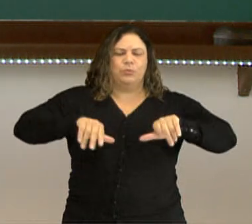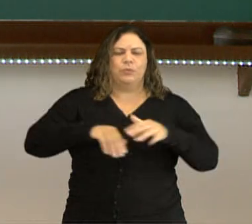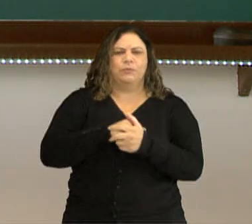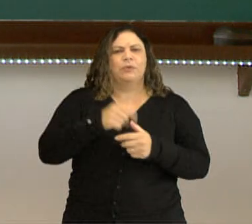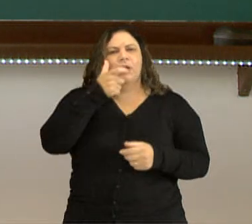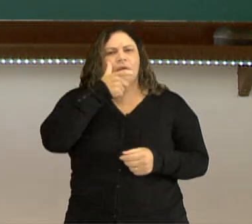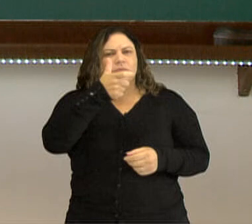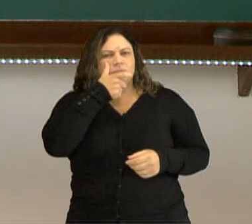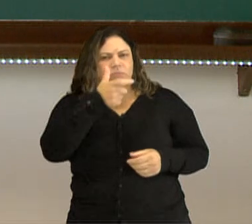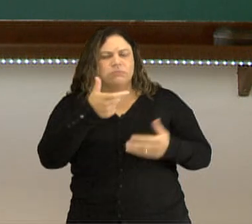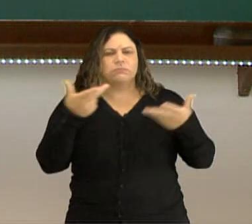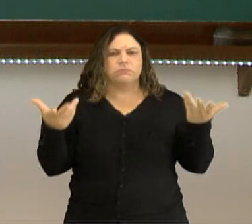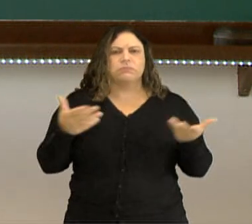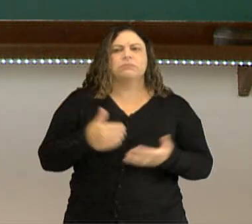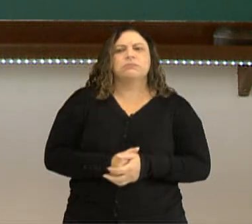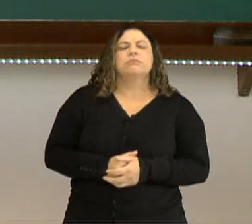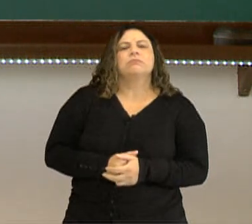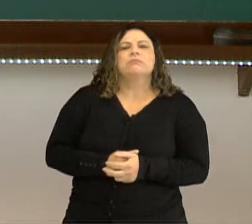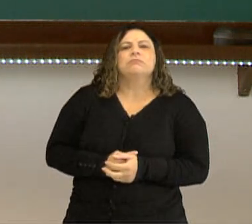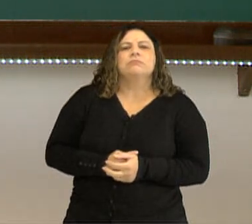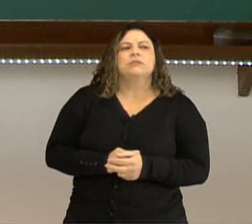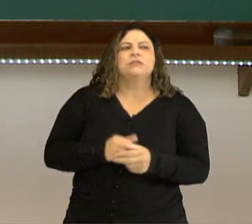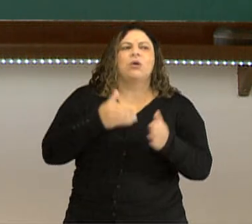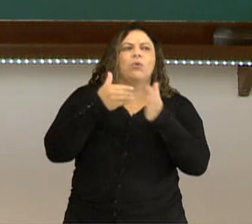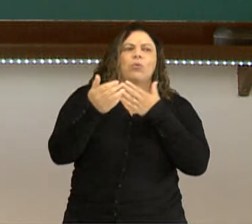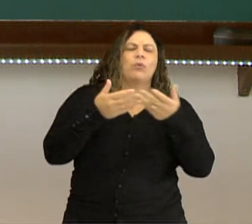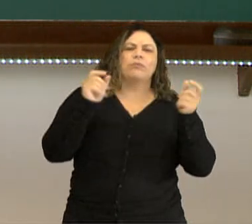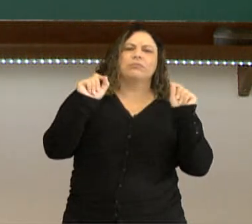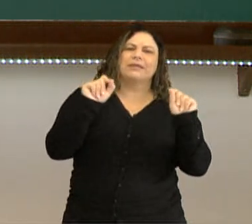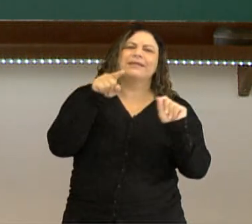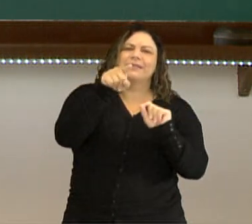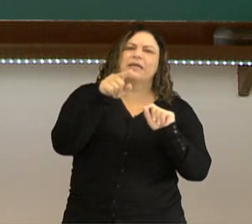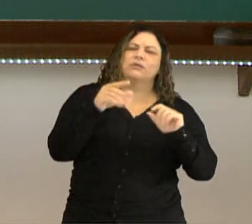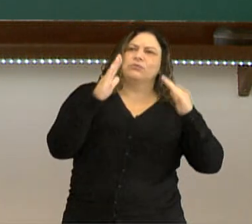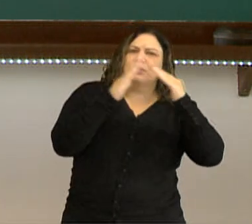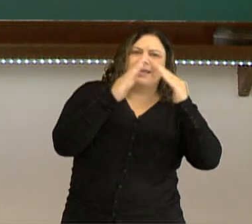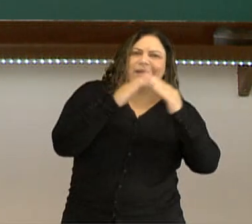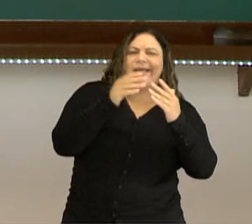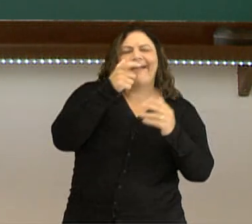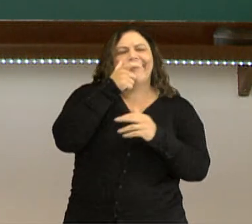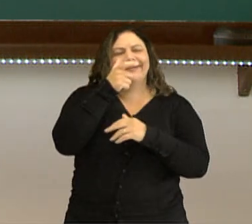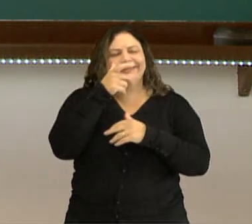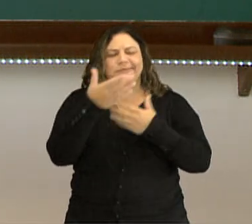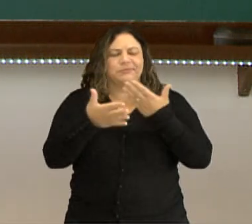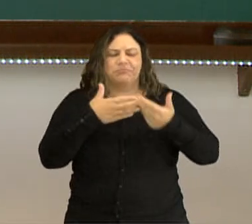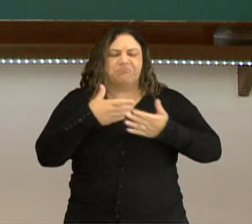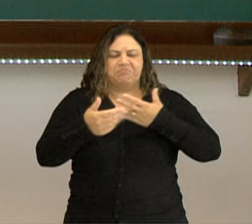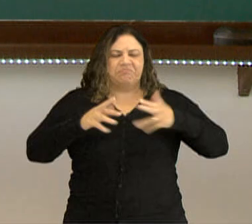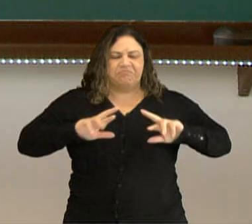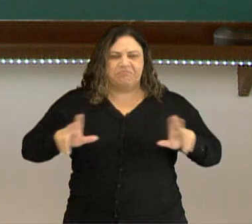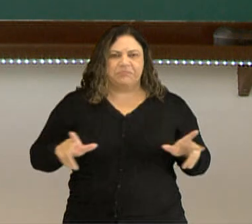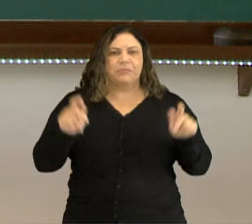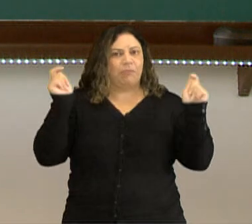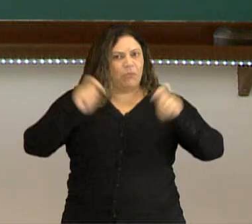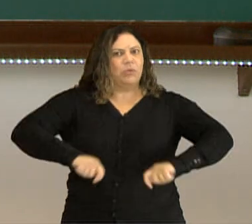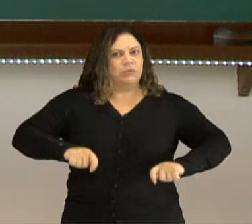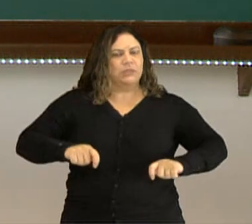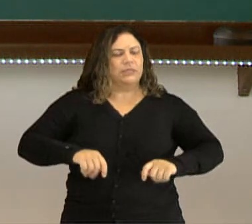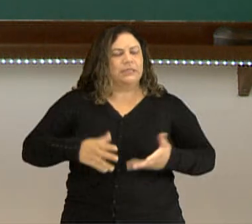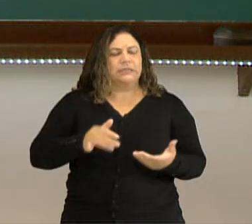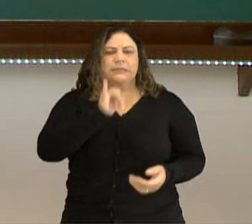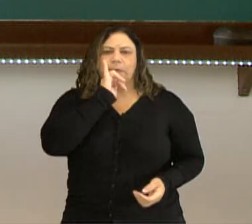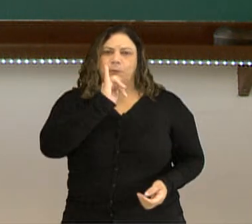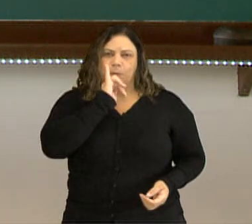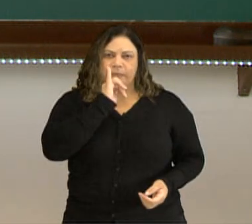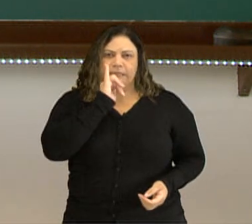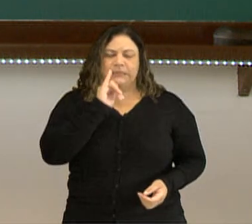assistiu, ou que você assistiu, né, de sua casa, não lá presencial, mas poderia ser um